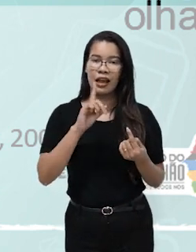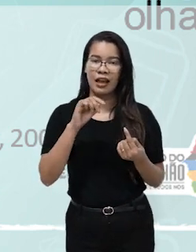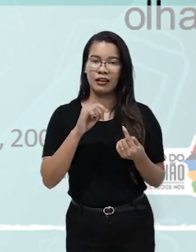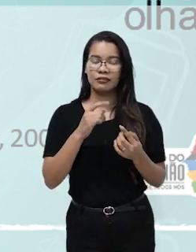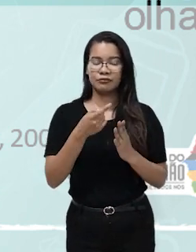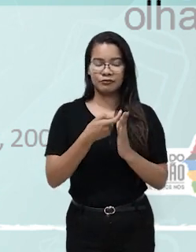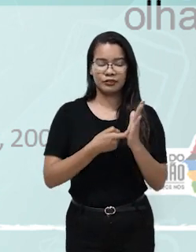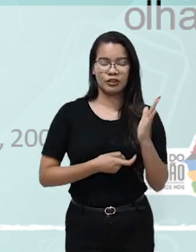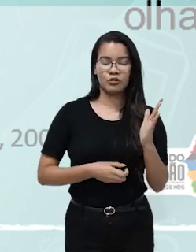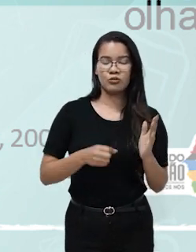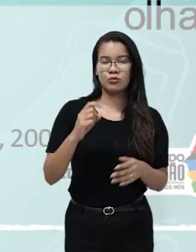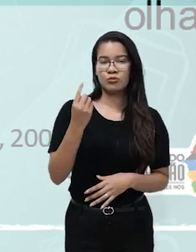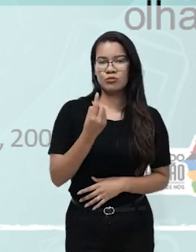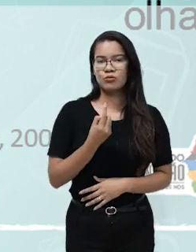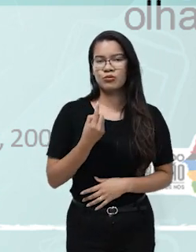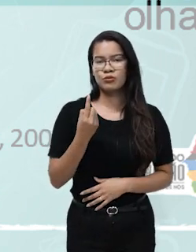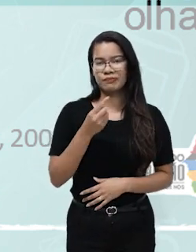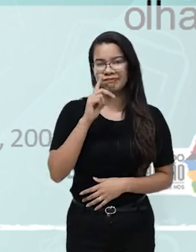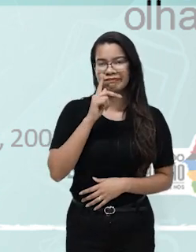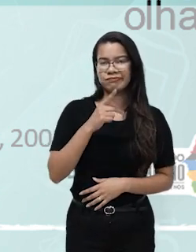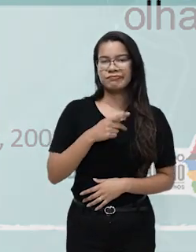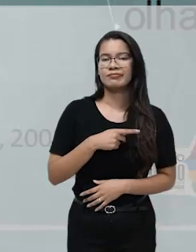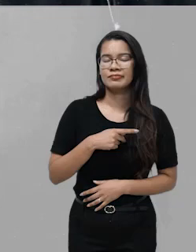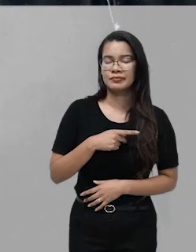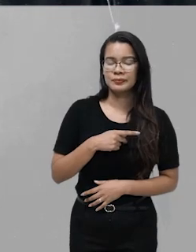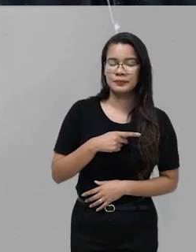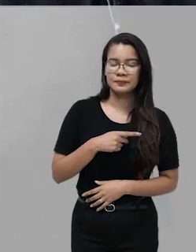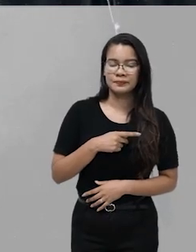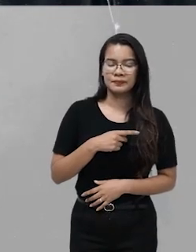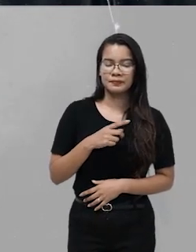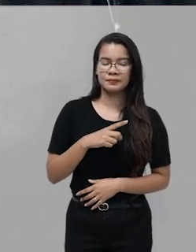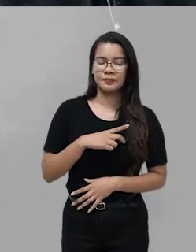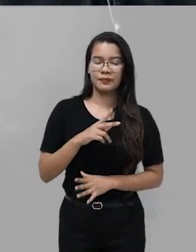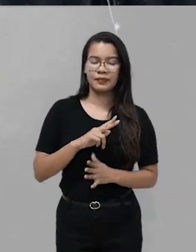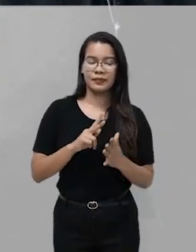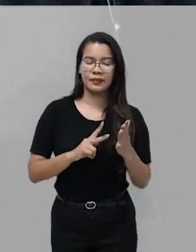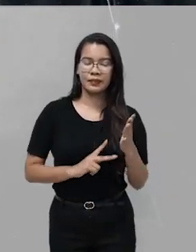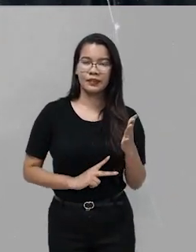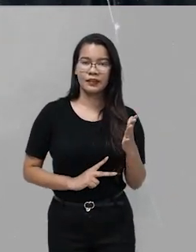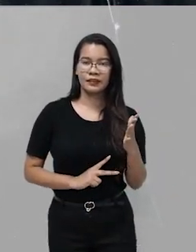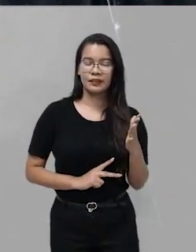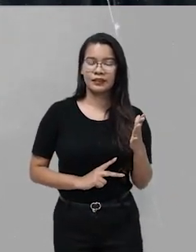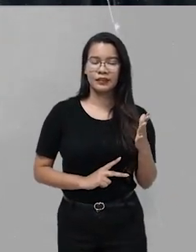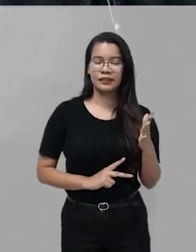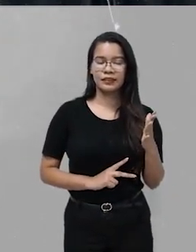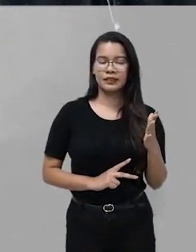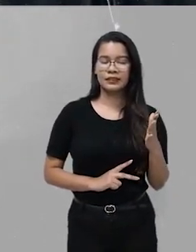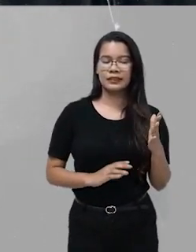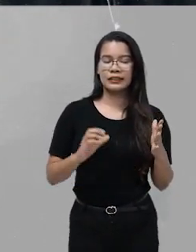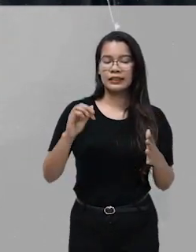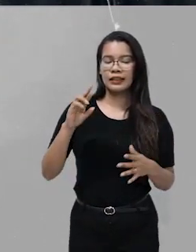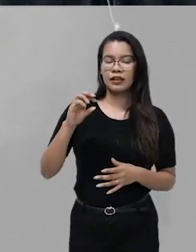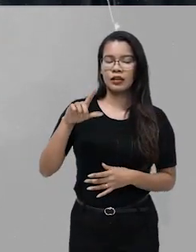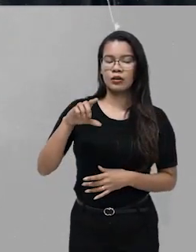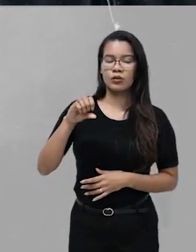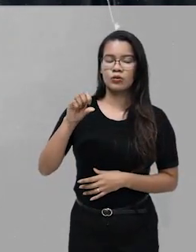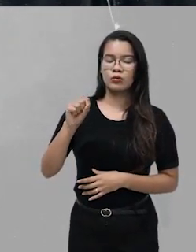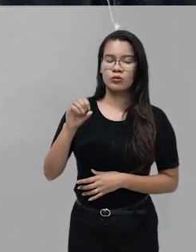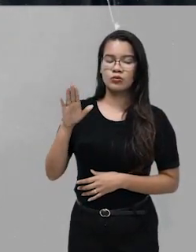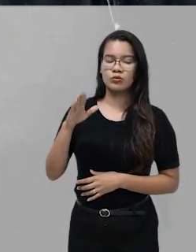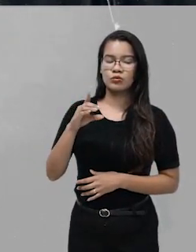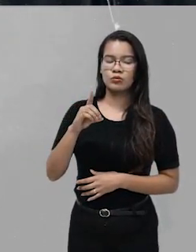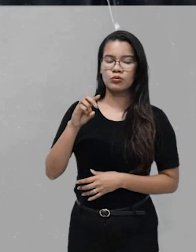texto subjetivo que tem poesia. No caso, Carlos Drummond de Andrade. Ele está